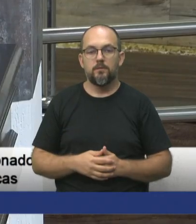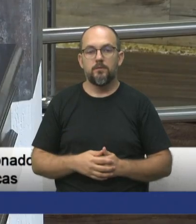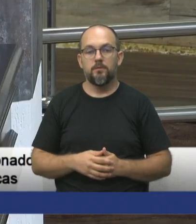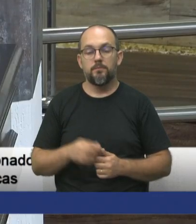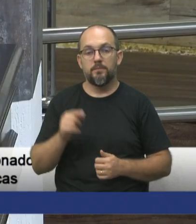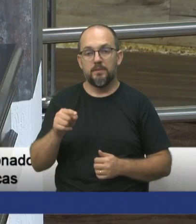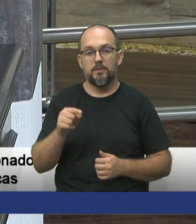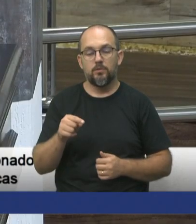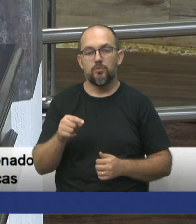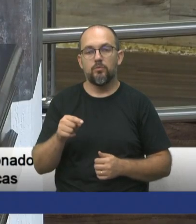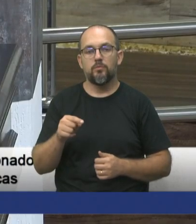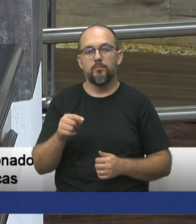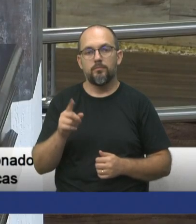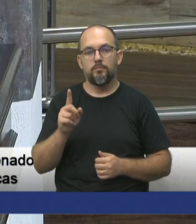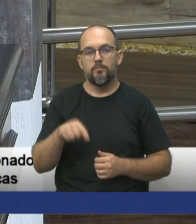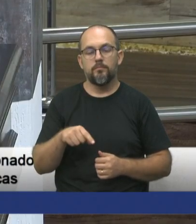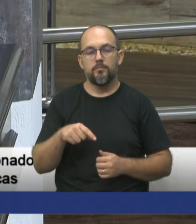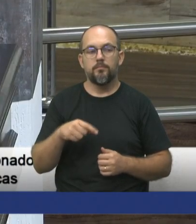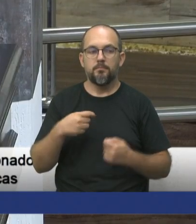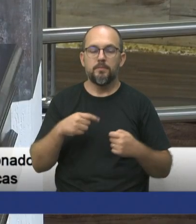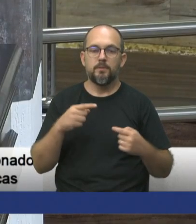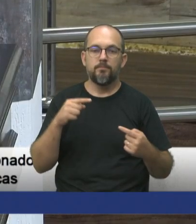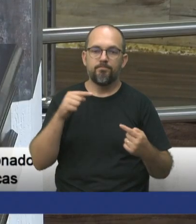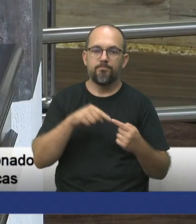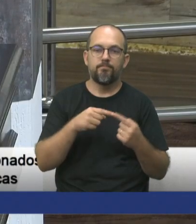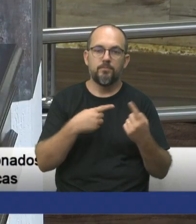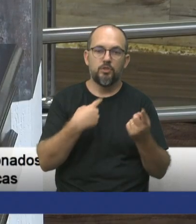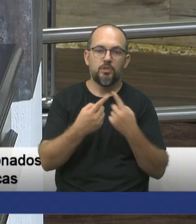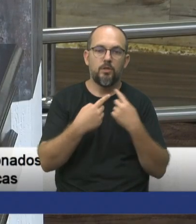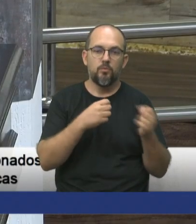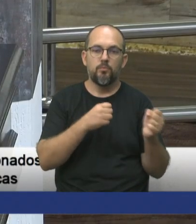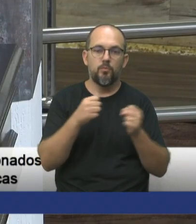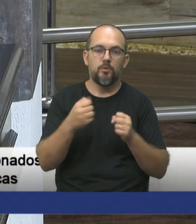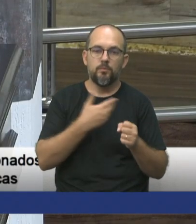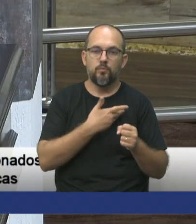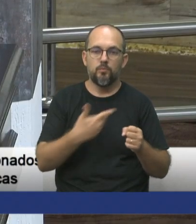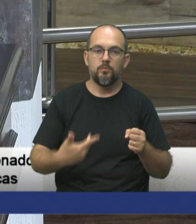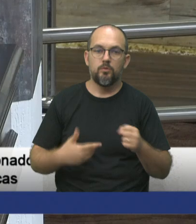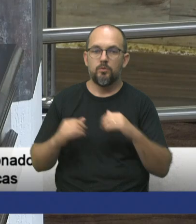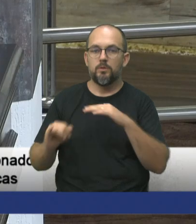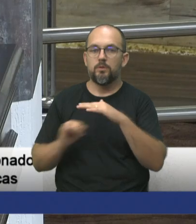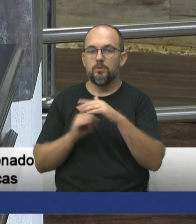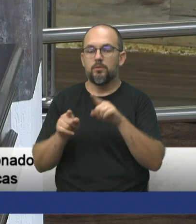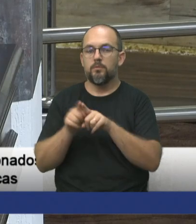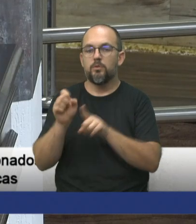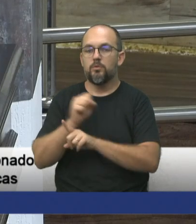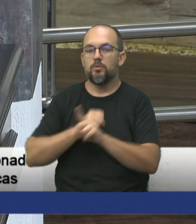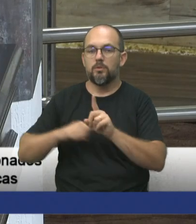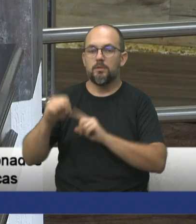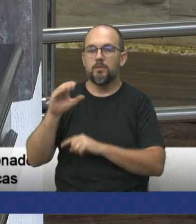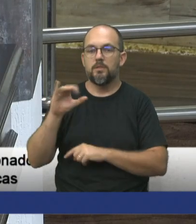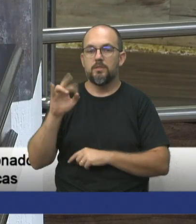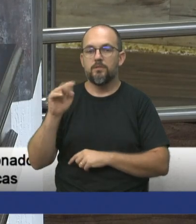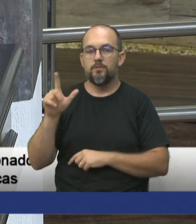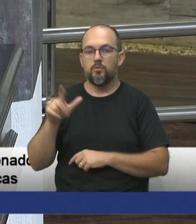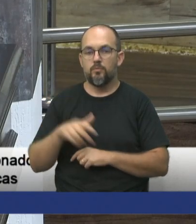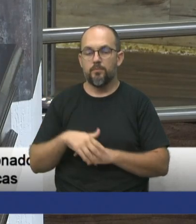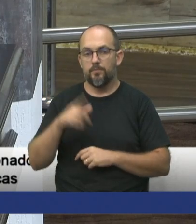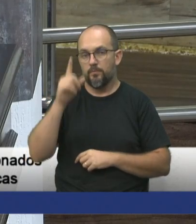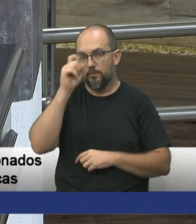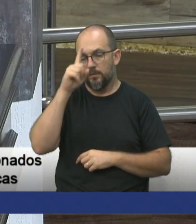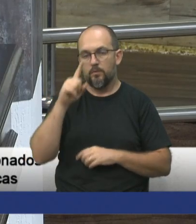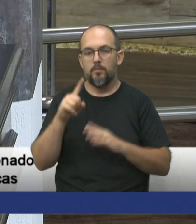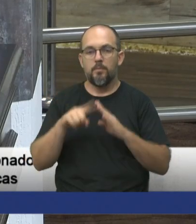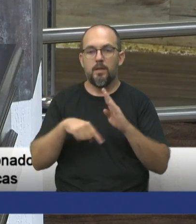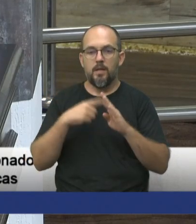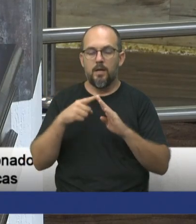isso passa necessariamente pelo diálogo entre o poder público, as instituições e a sociedade civil. O Hospital Perlatti